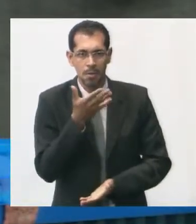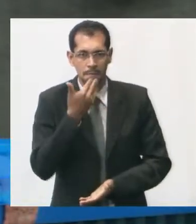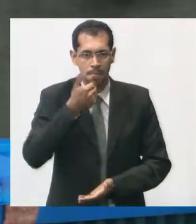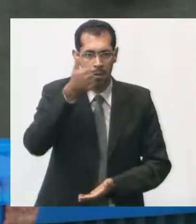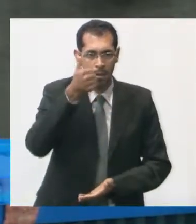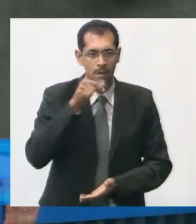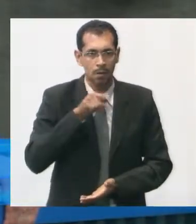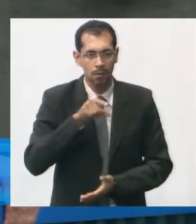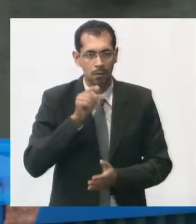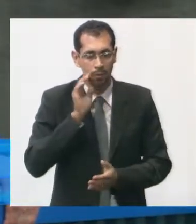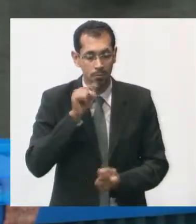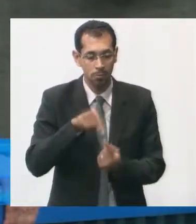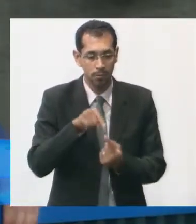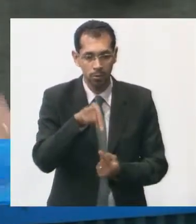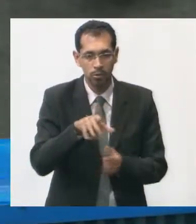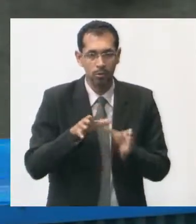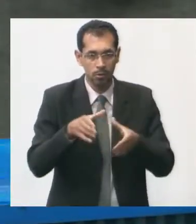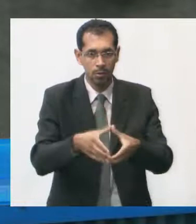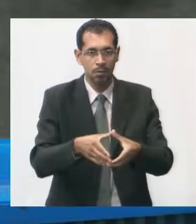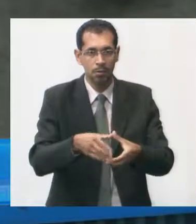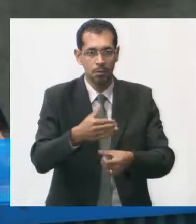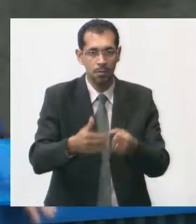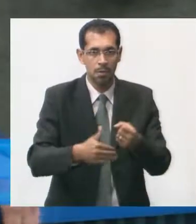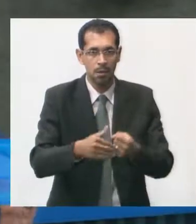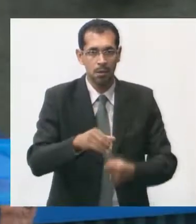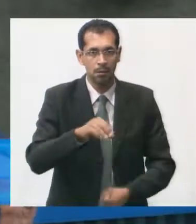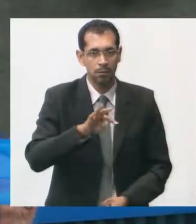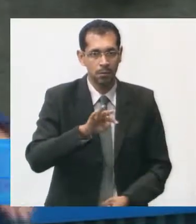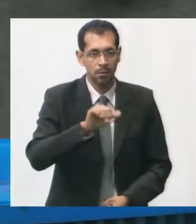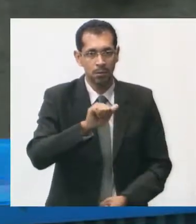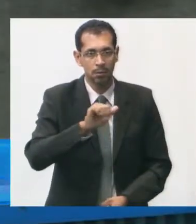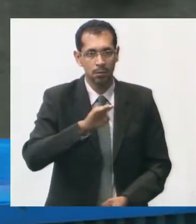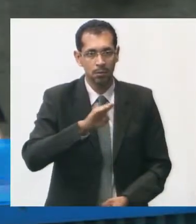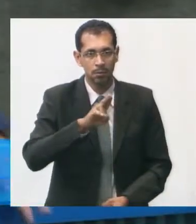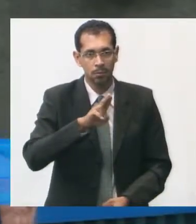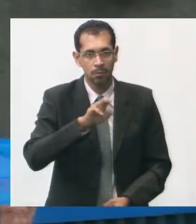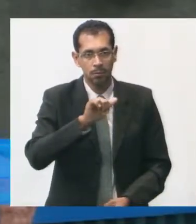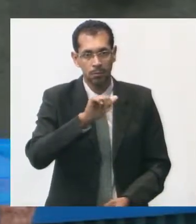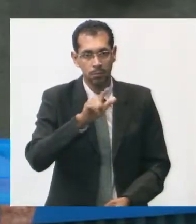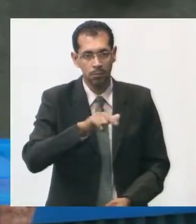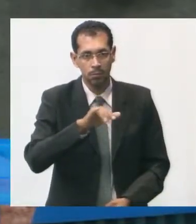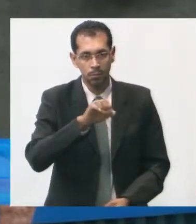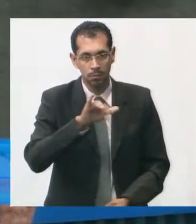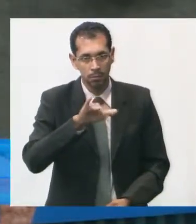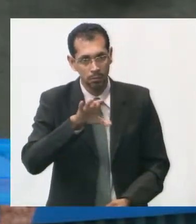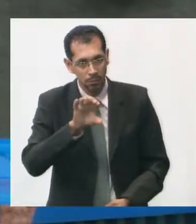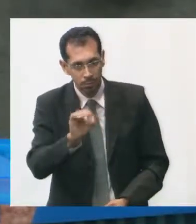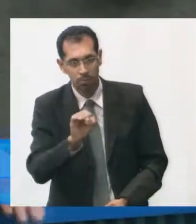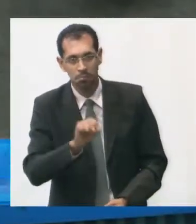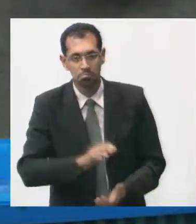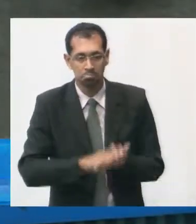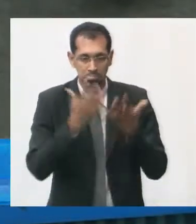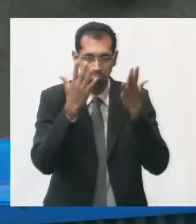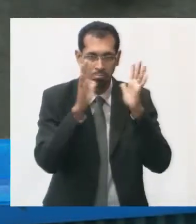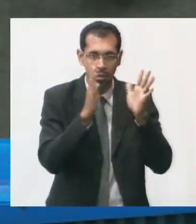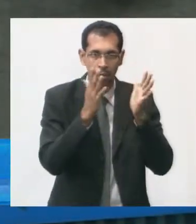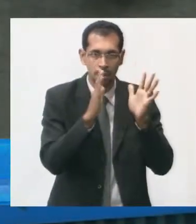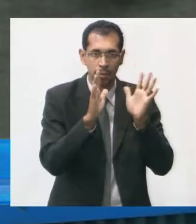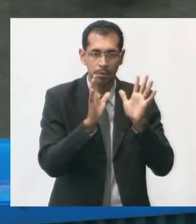comunidade de Taboazeiro. Parabéns à chapa 1, parabéns à chapa vencedora nas